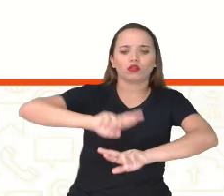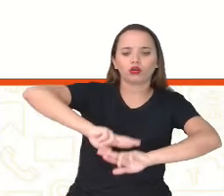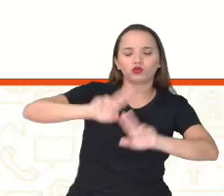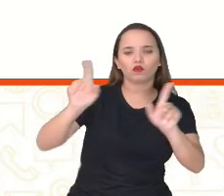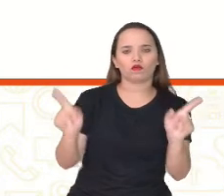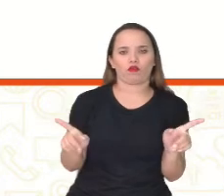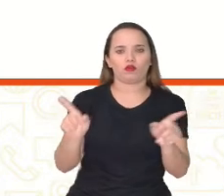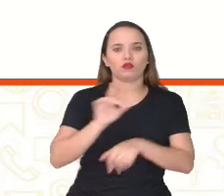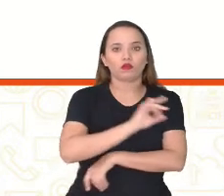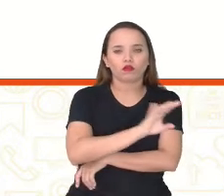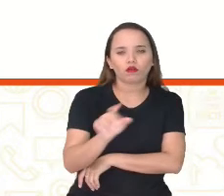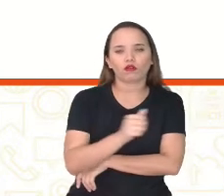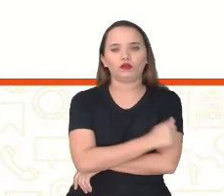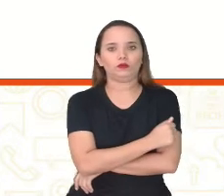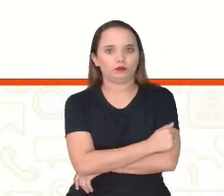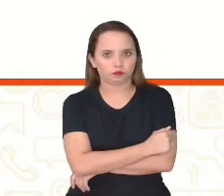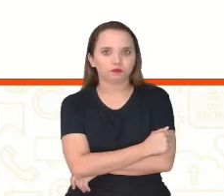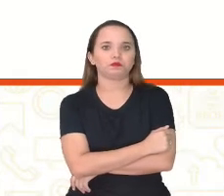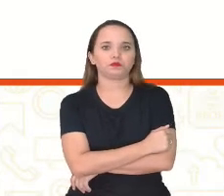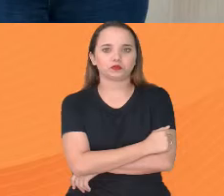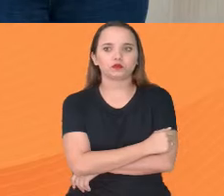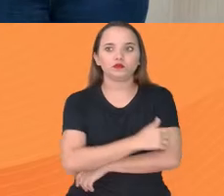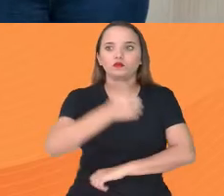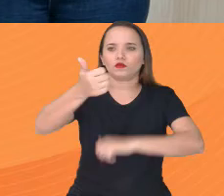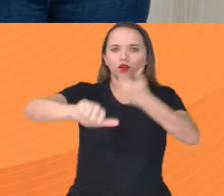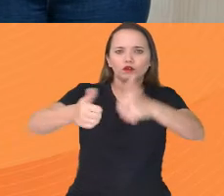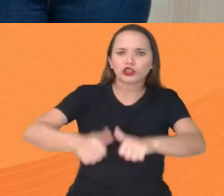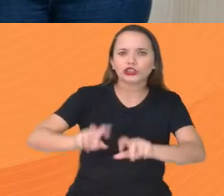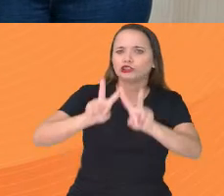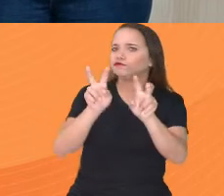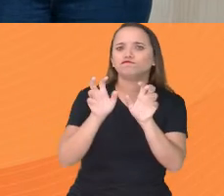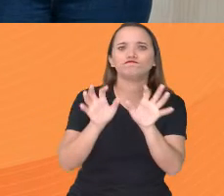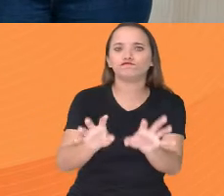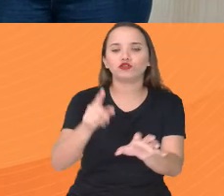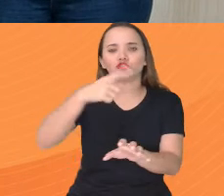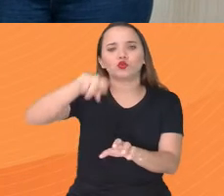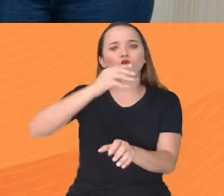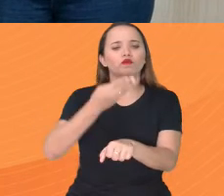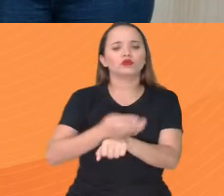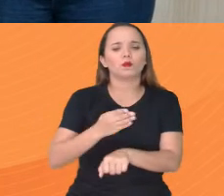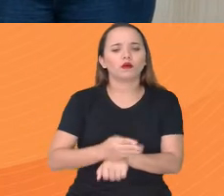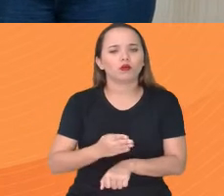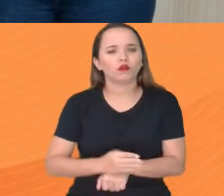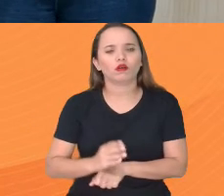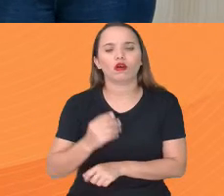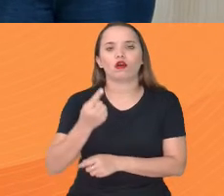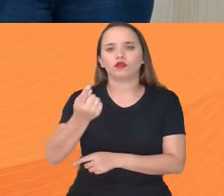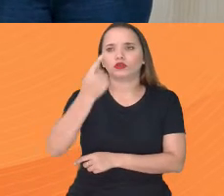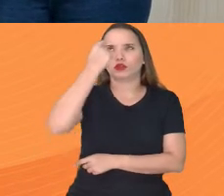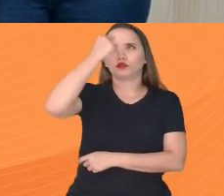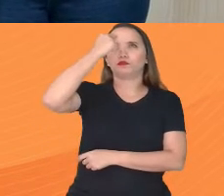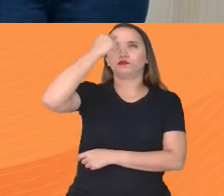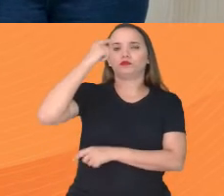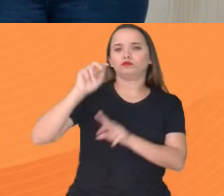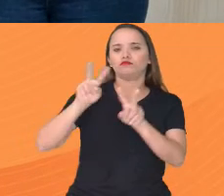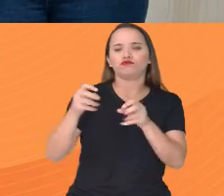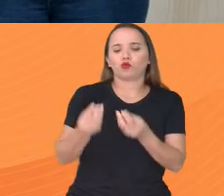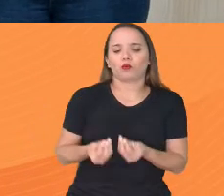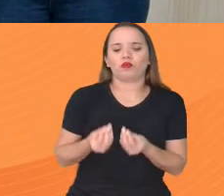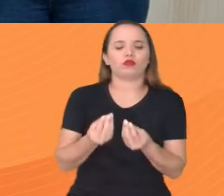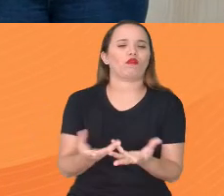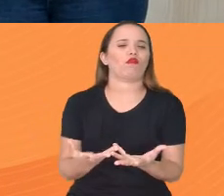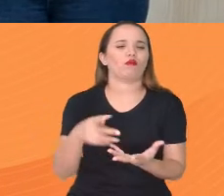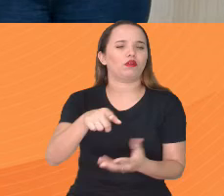respeitar aquele seu estudante. A avaliação tem a ver com a sua prática. O que é que você está pensando em oferecer para esse